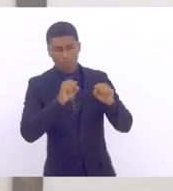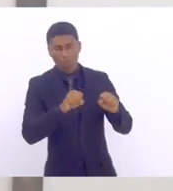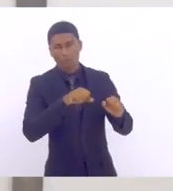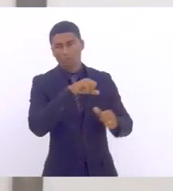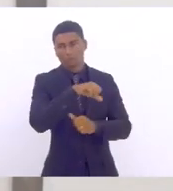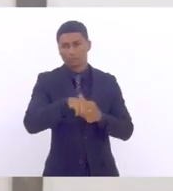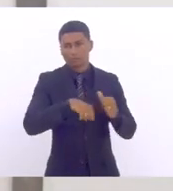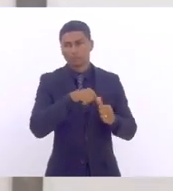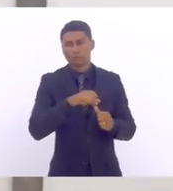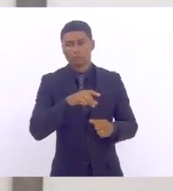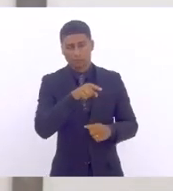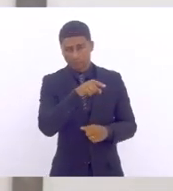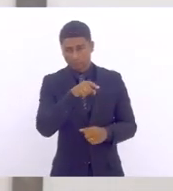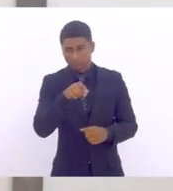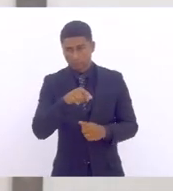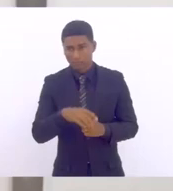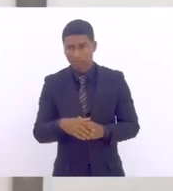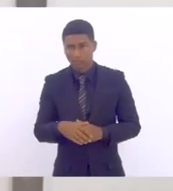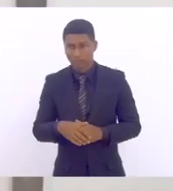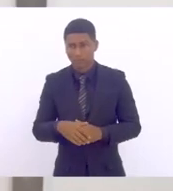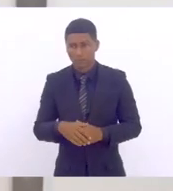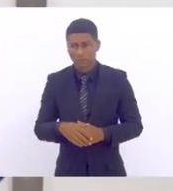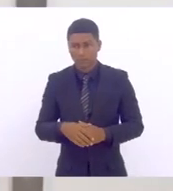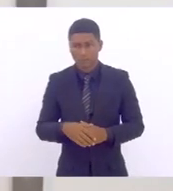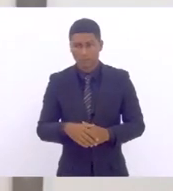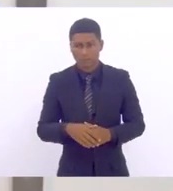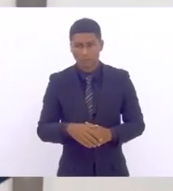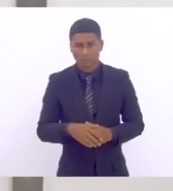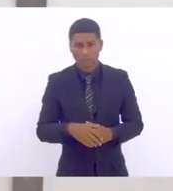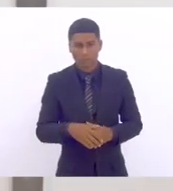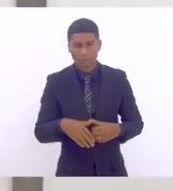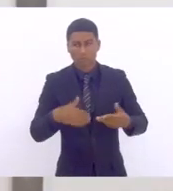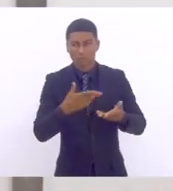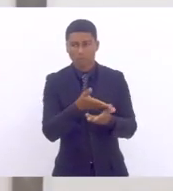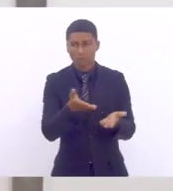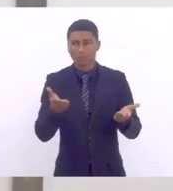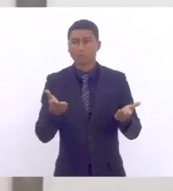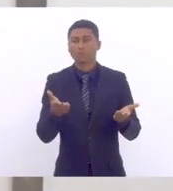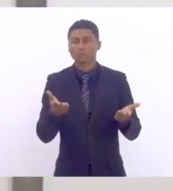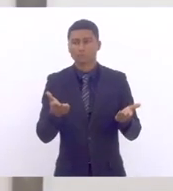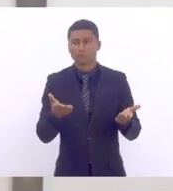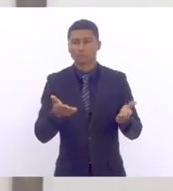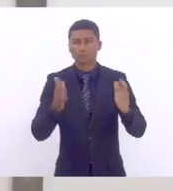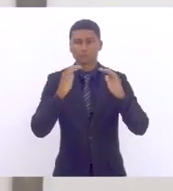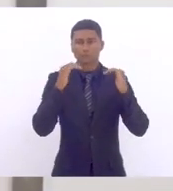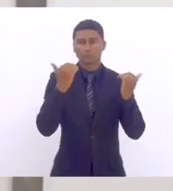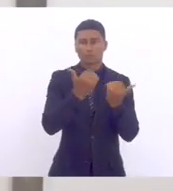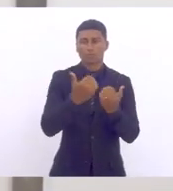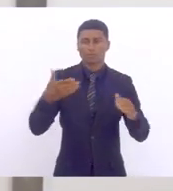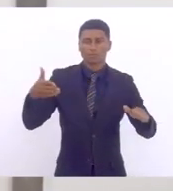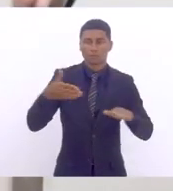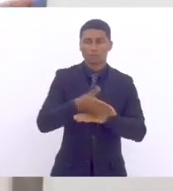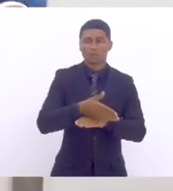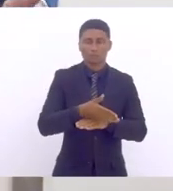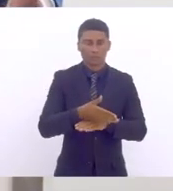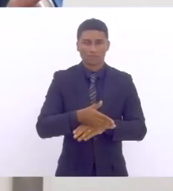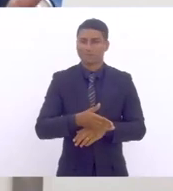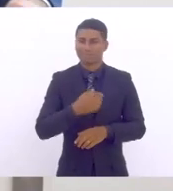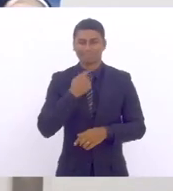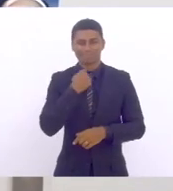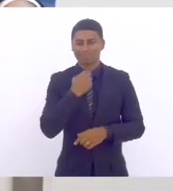mas isso não vai impedir que você, isso não vai permitir com que vocês entrem no estádio com esse novo